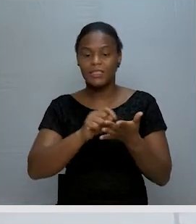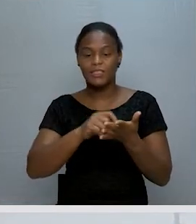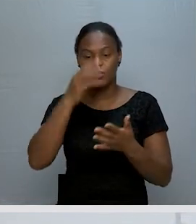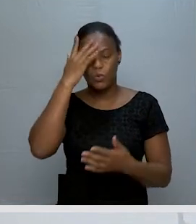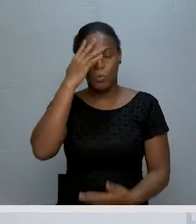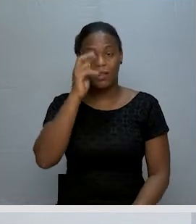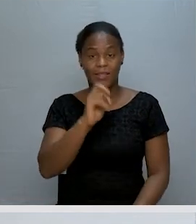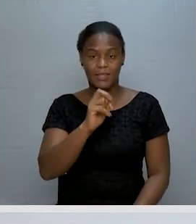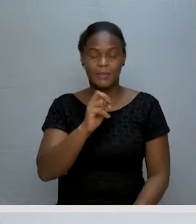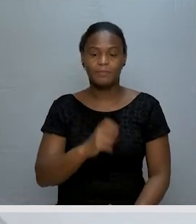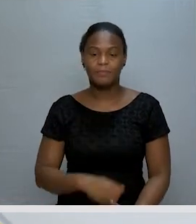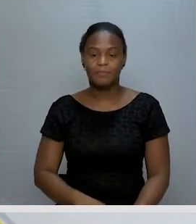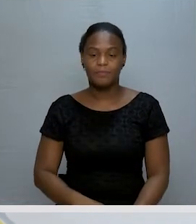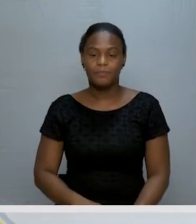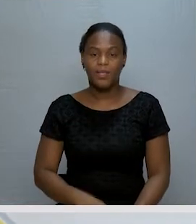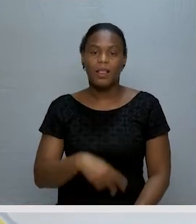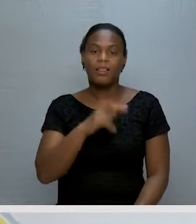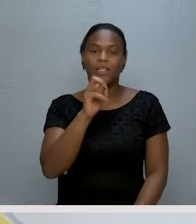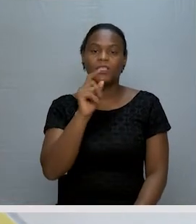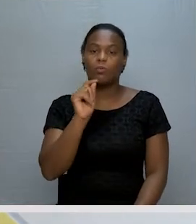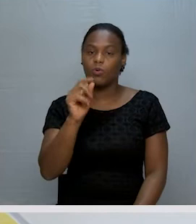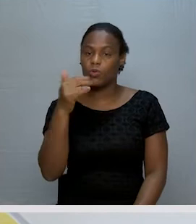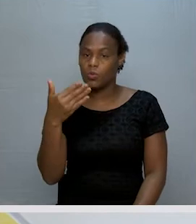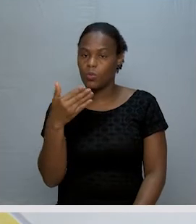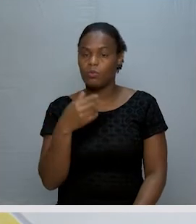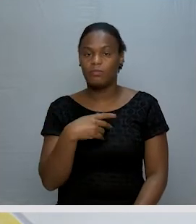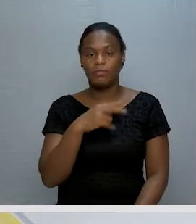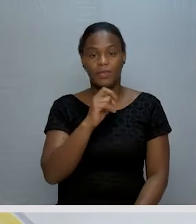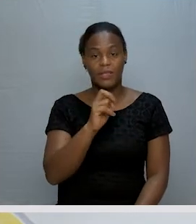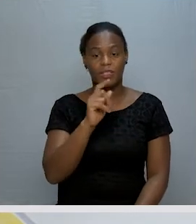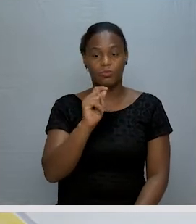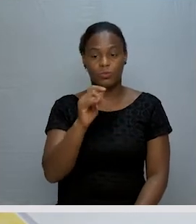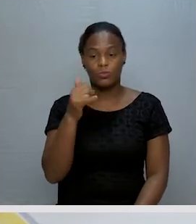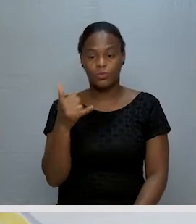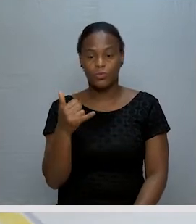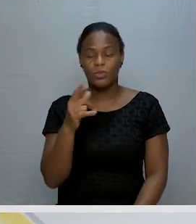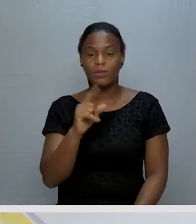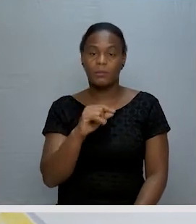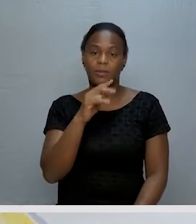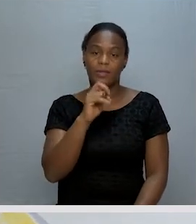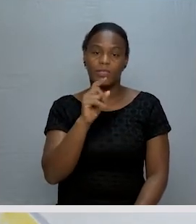número 3, alíneas 3.1, 3.2,